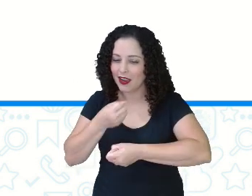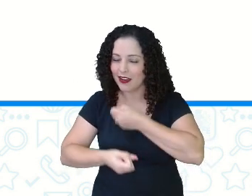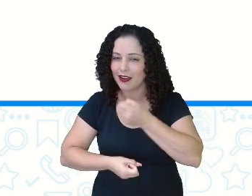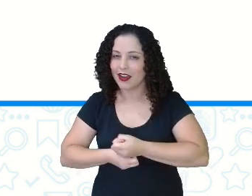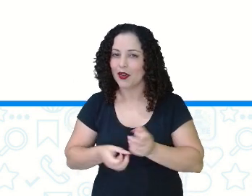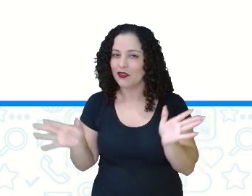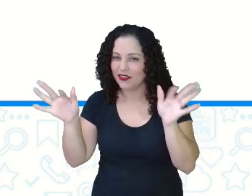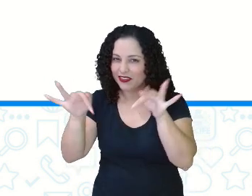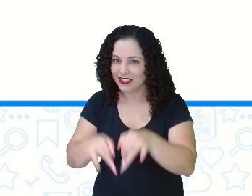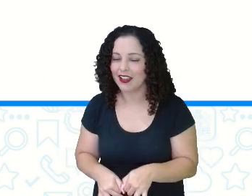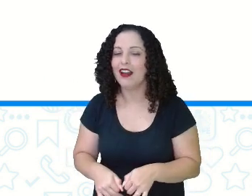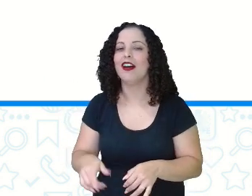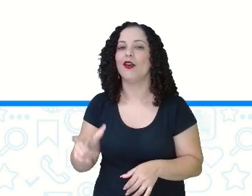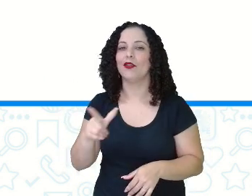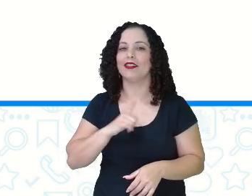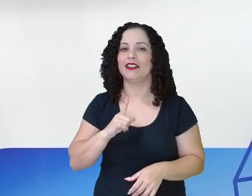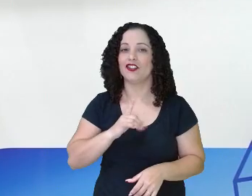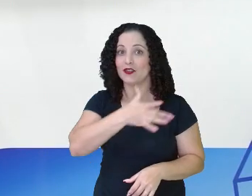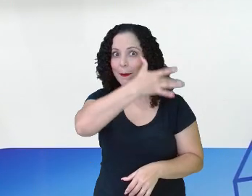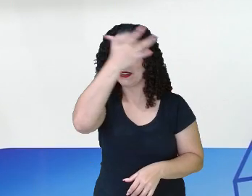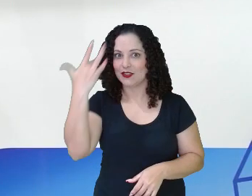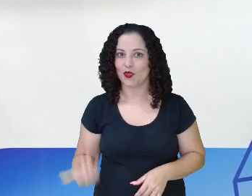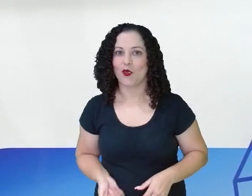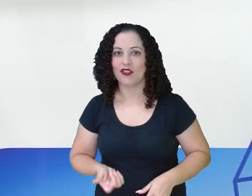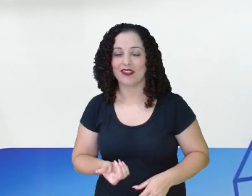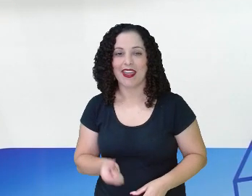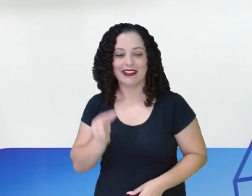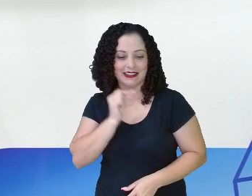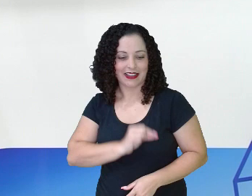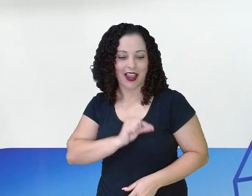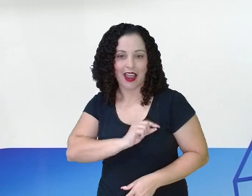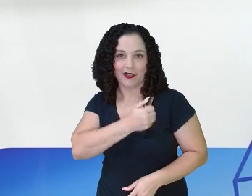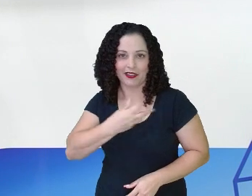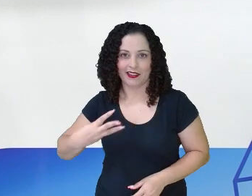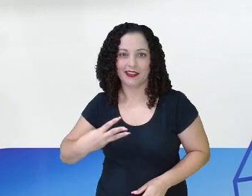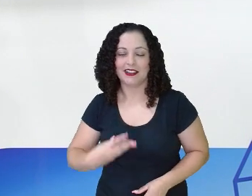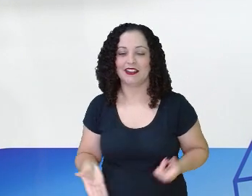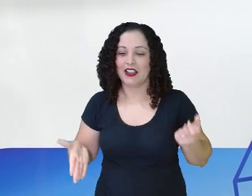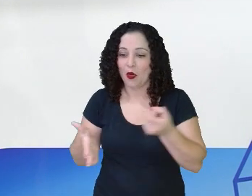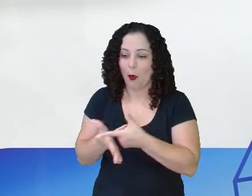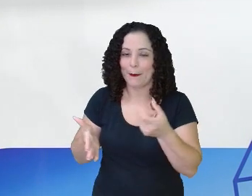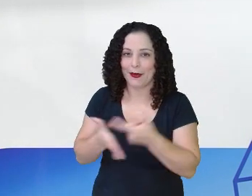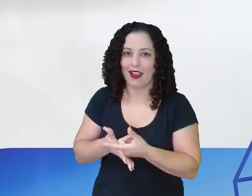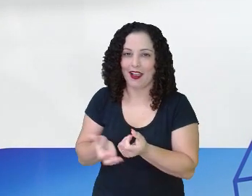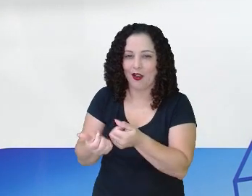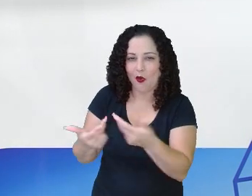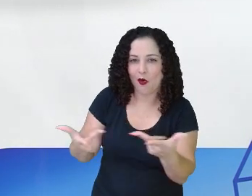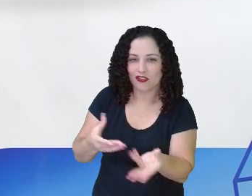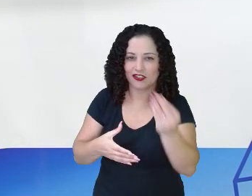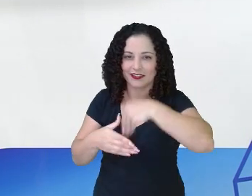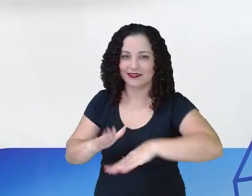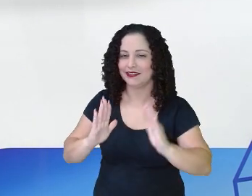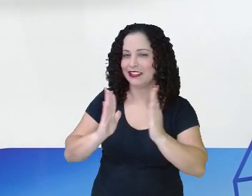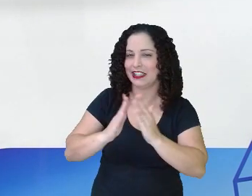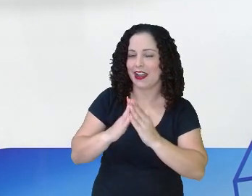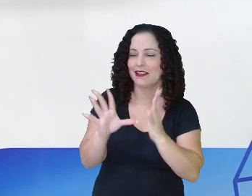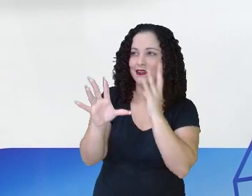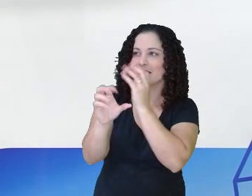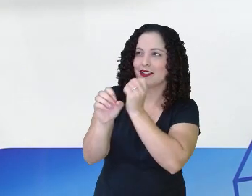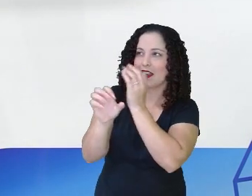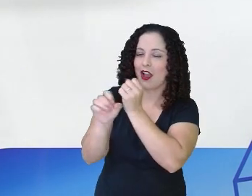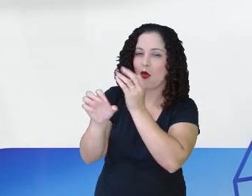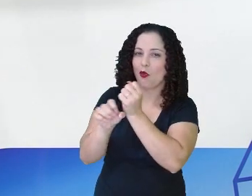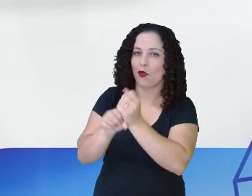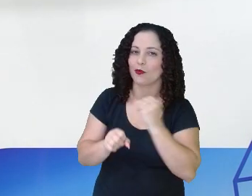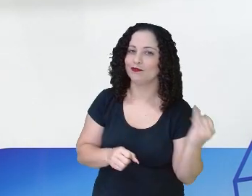nossos responsáveis recebem o 13º e vão comprar algum eletrodoméstico para casa, né? É importante fazer esse cálculo para